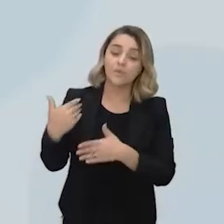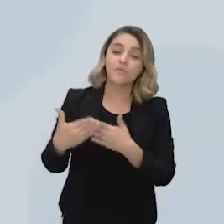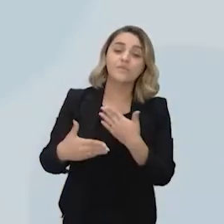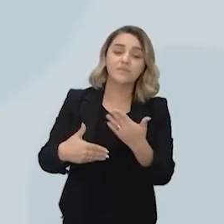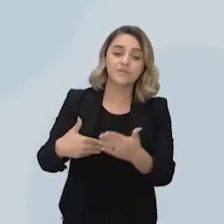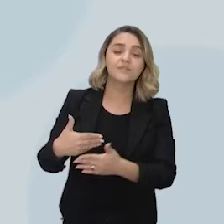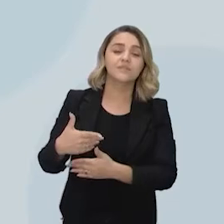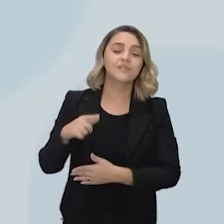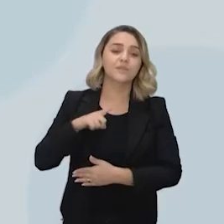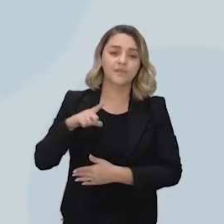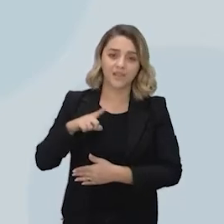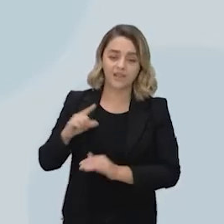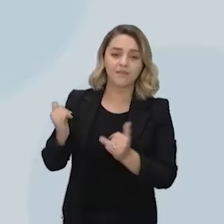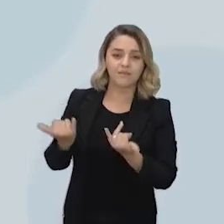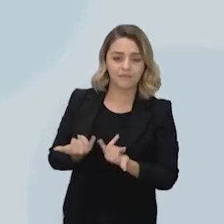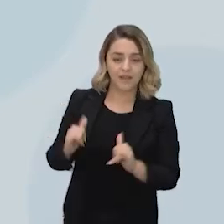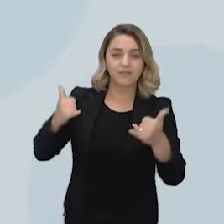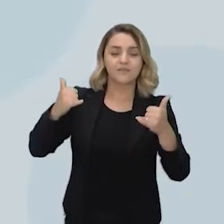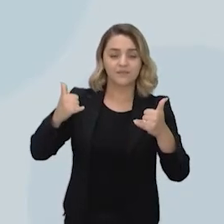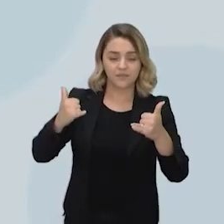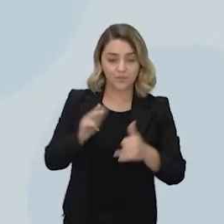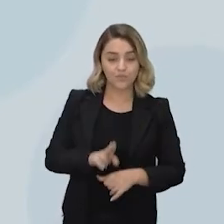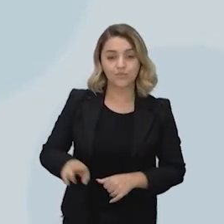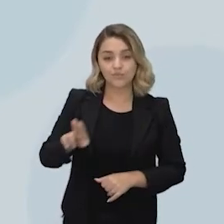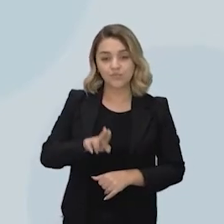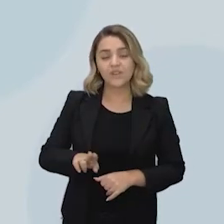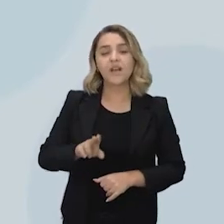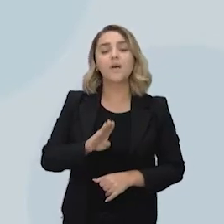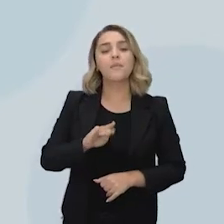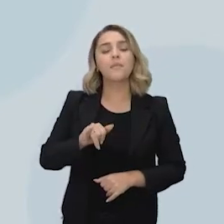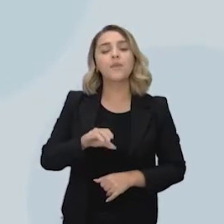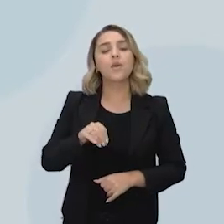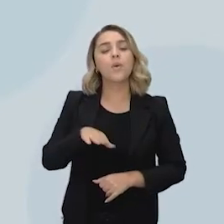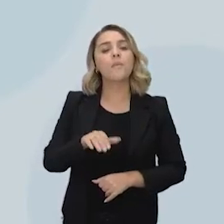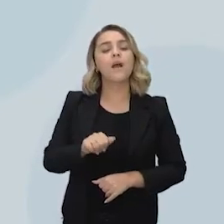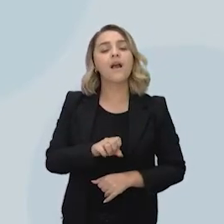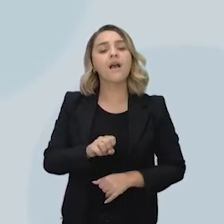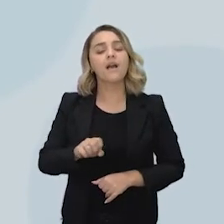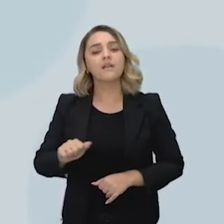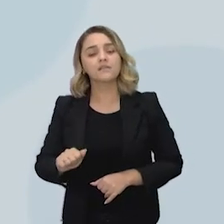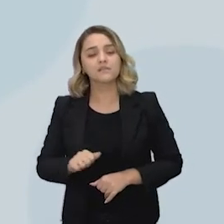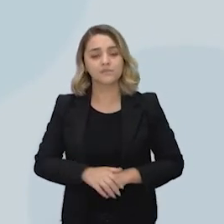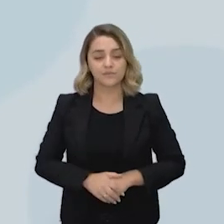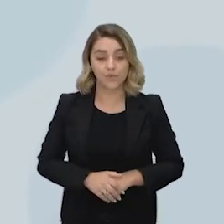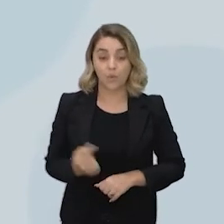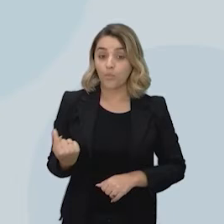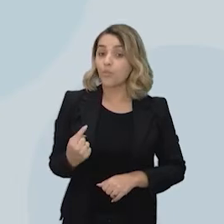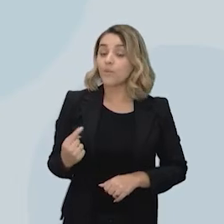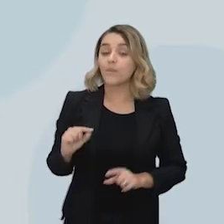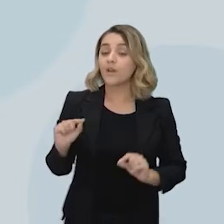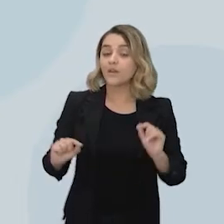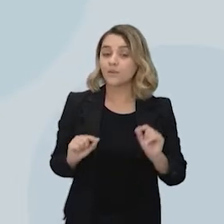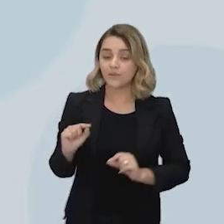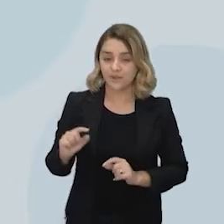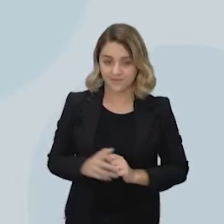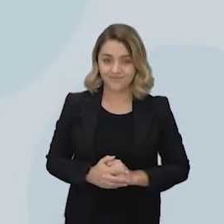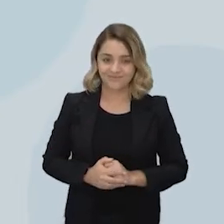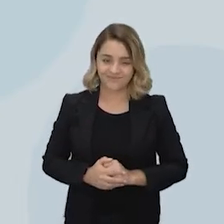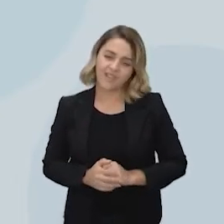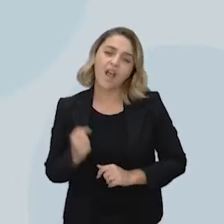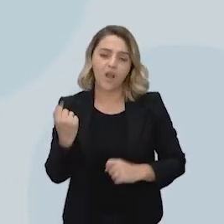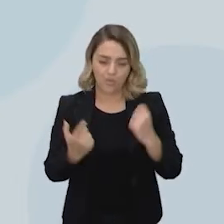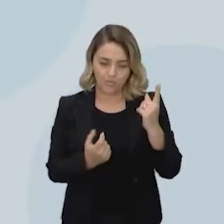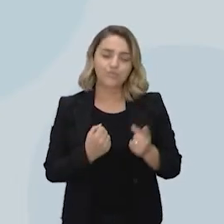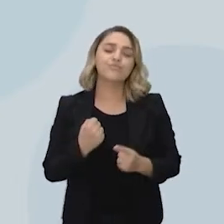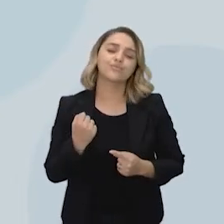para gerar energia a partir da biomassa. Então, o primeiro que a gente vai falar aqui, um dos que a gente vai falar, na verdade,